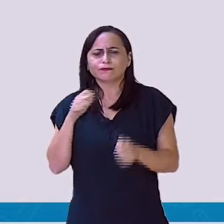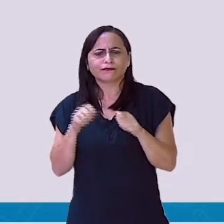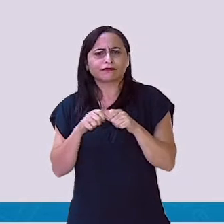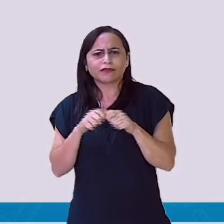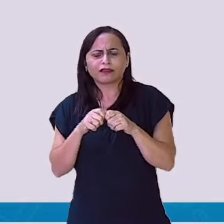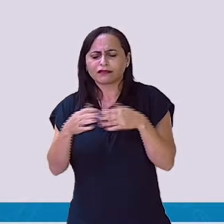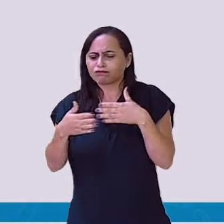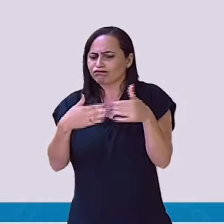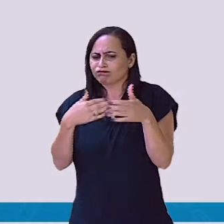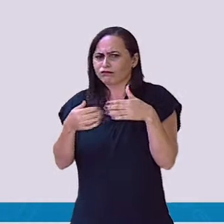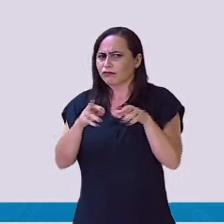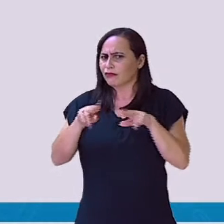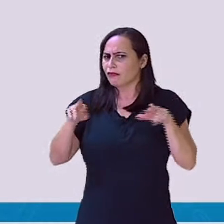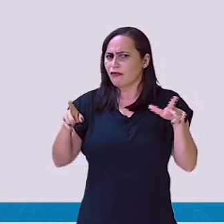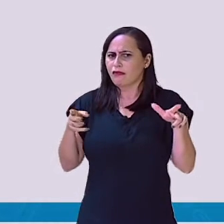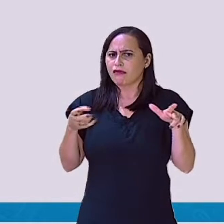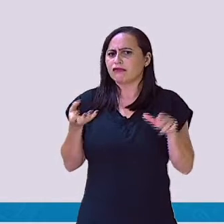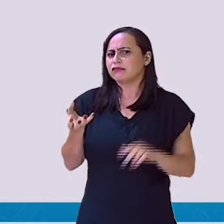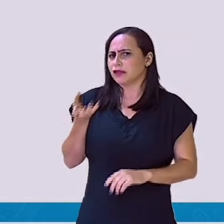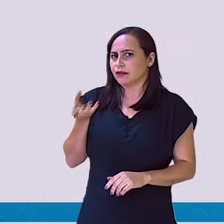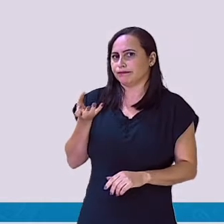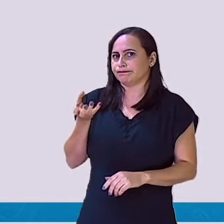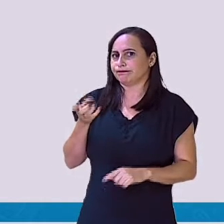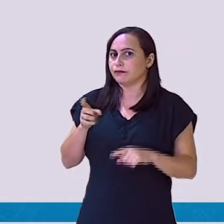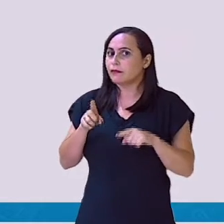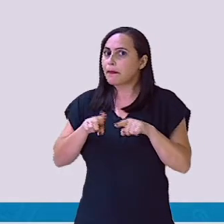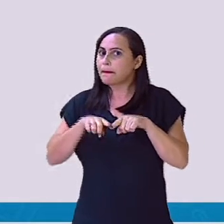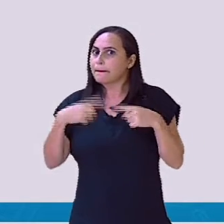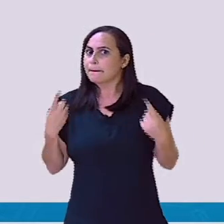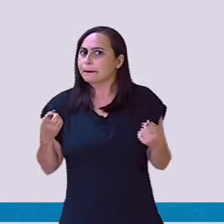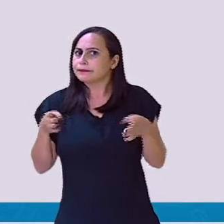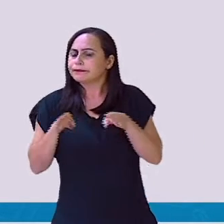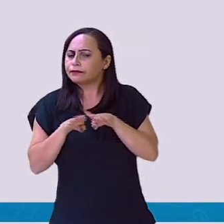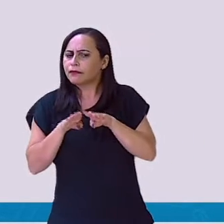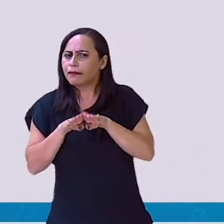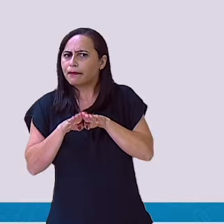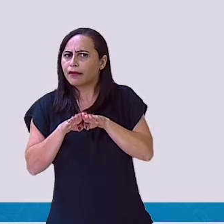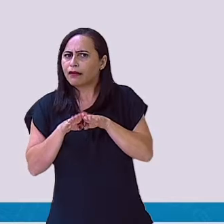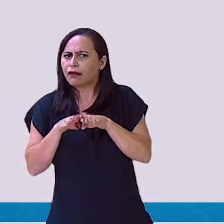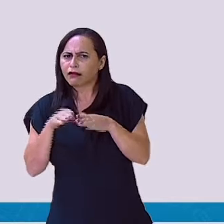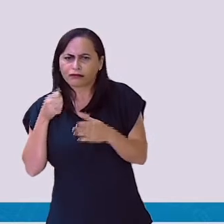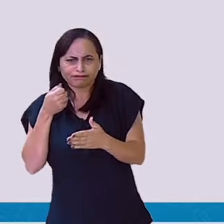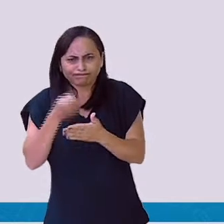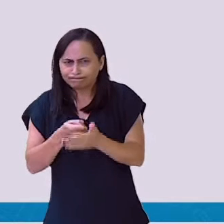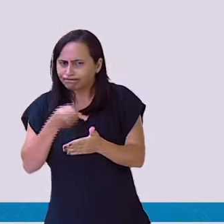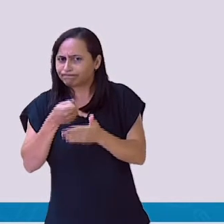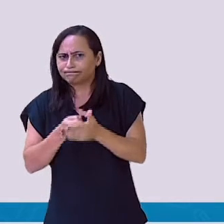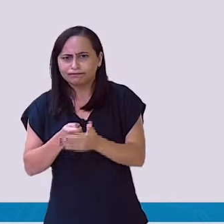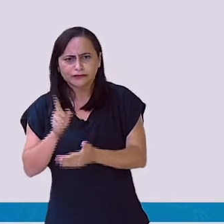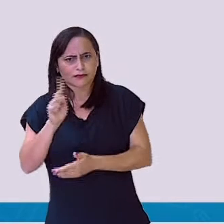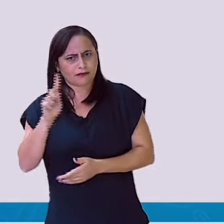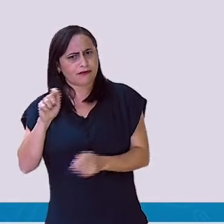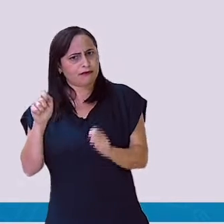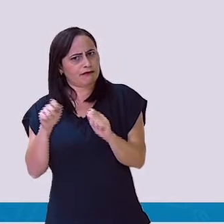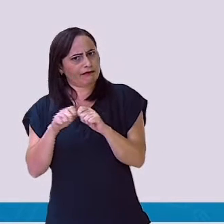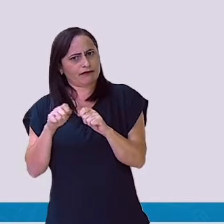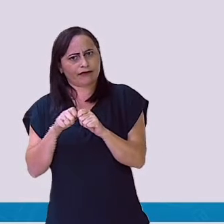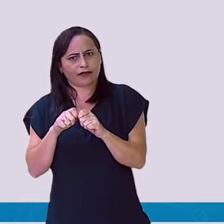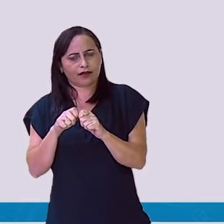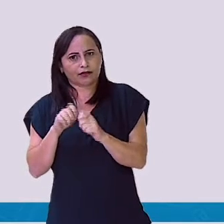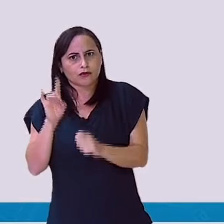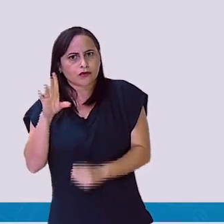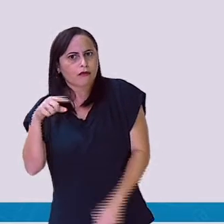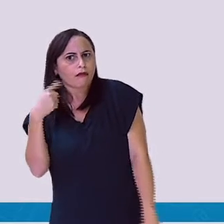queiramos, mas também é certo que não somos obrigados a querer fazer uma